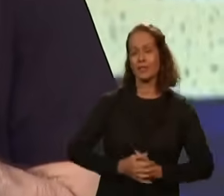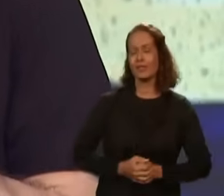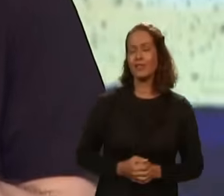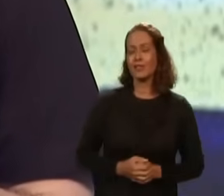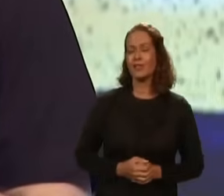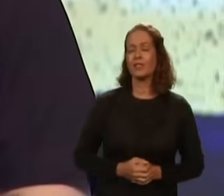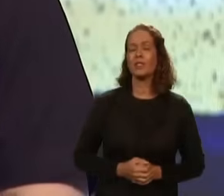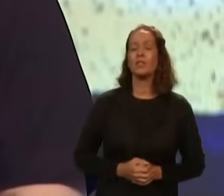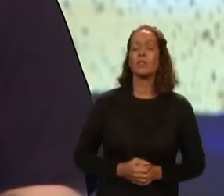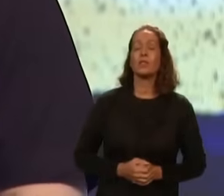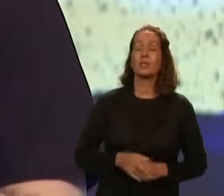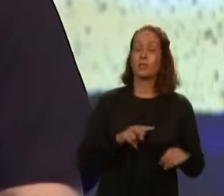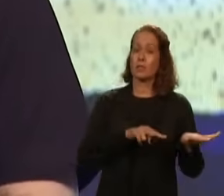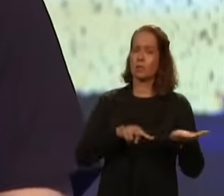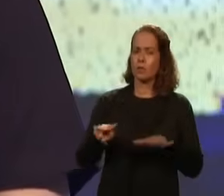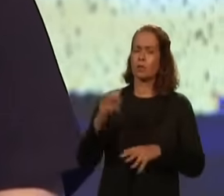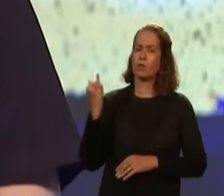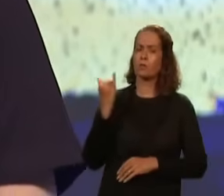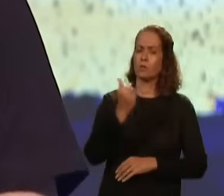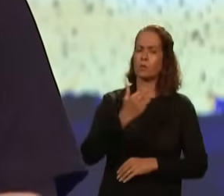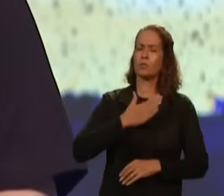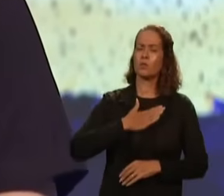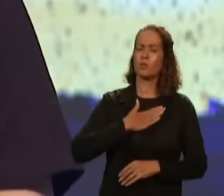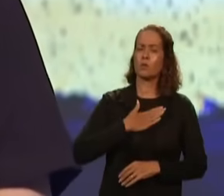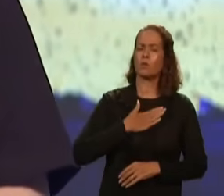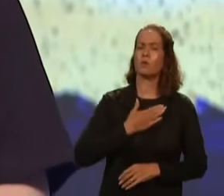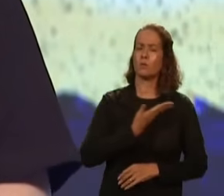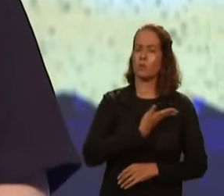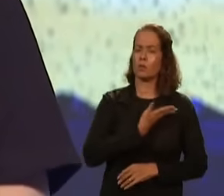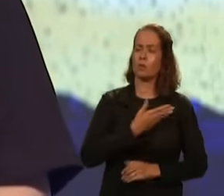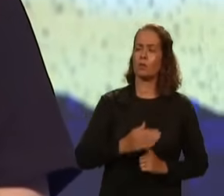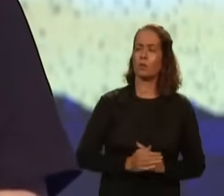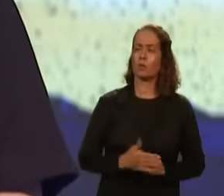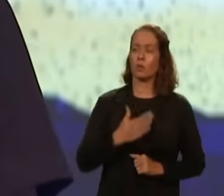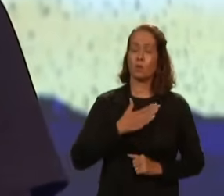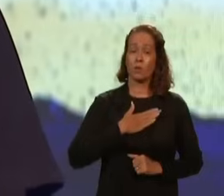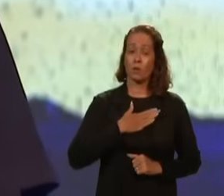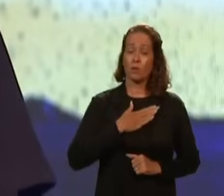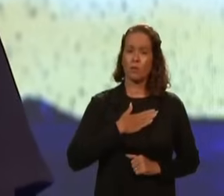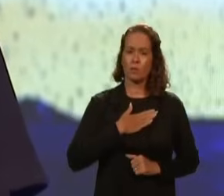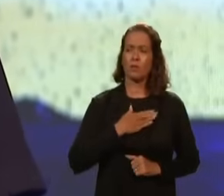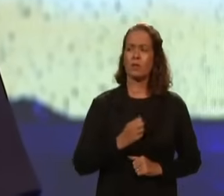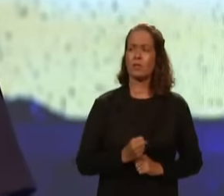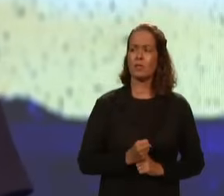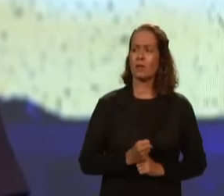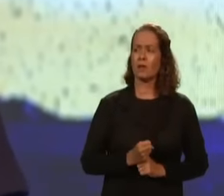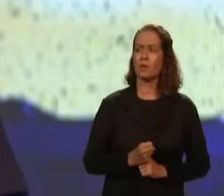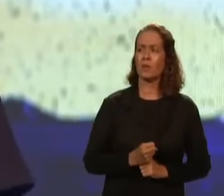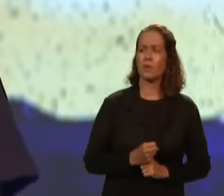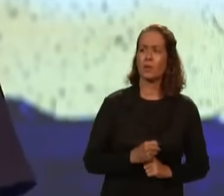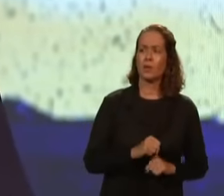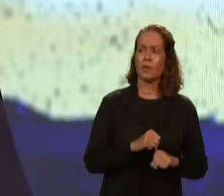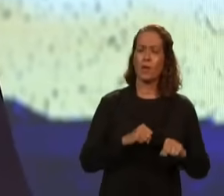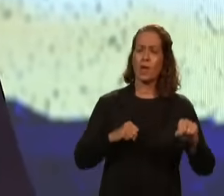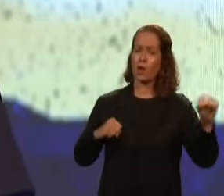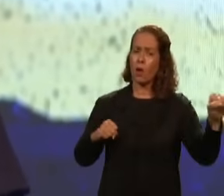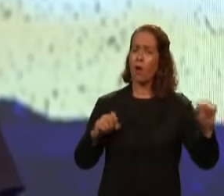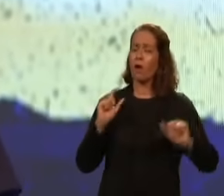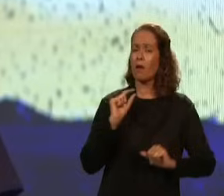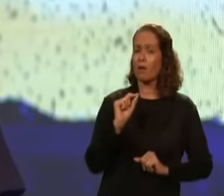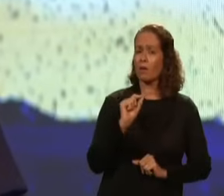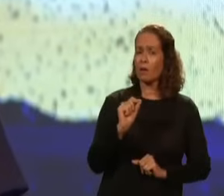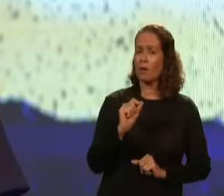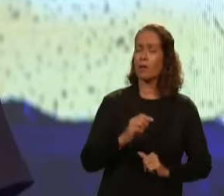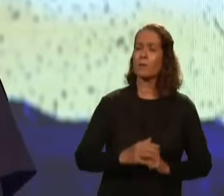Eu falei essa semana com um amigo meu, eu falei, para mim herói é quem não tem uma vida com Jesus. Isso para mim é um herói. O cara levantar